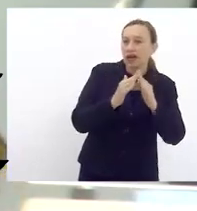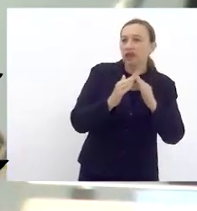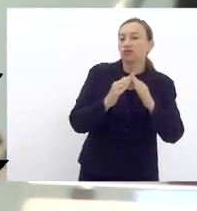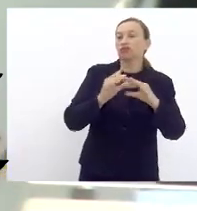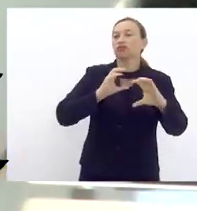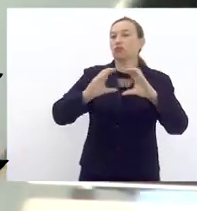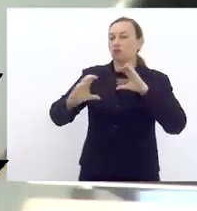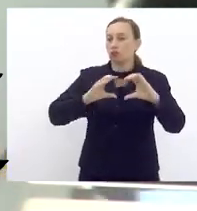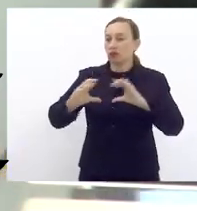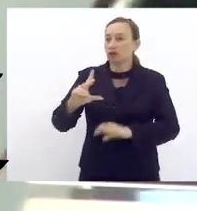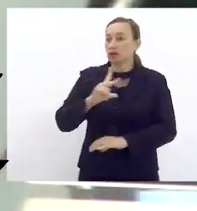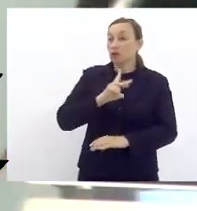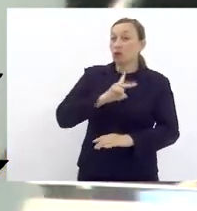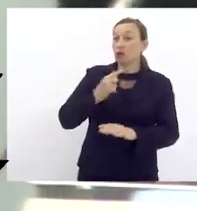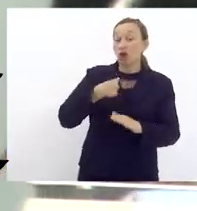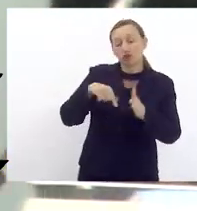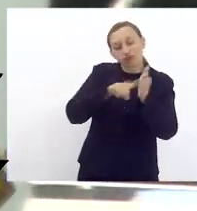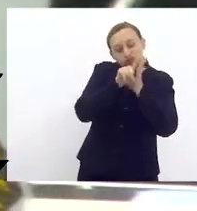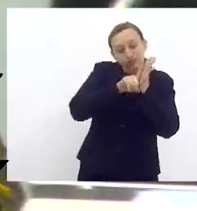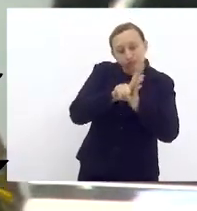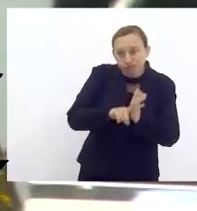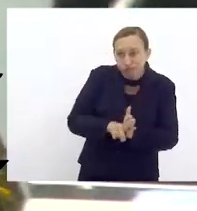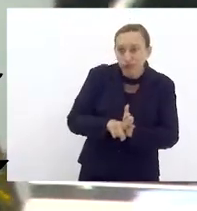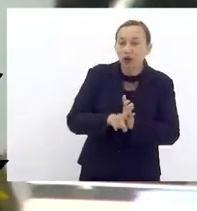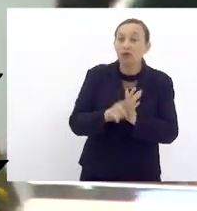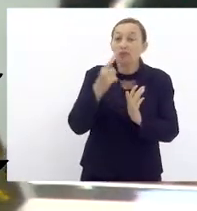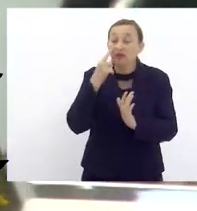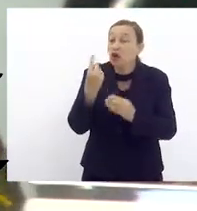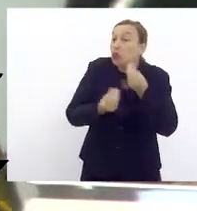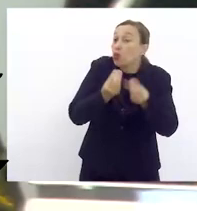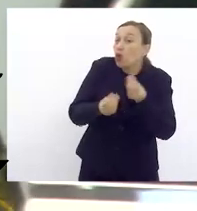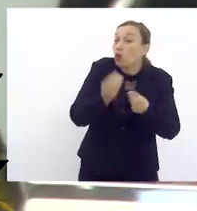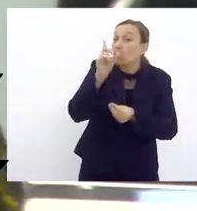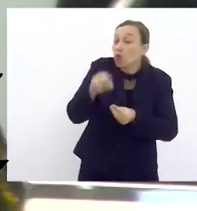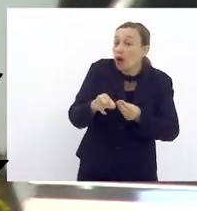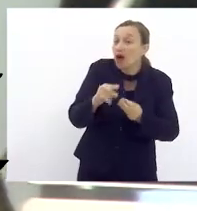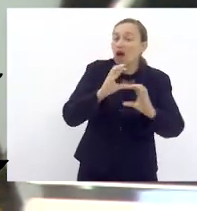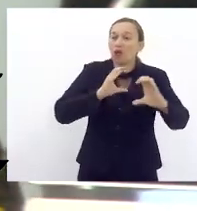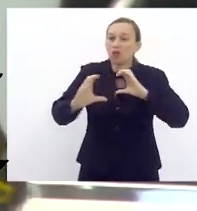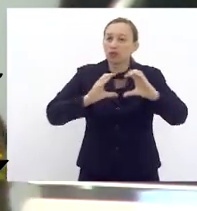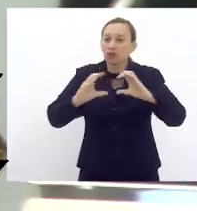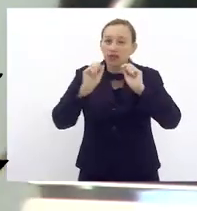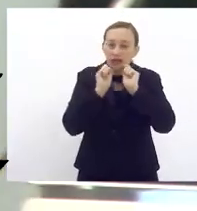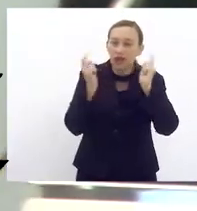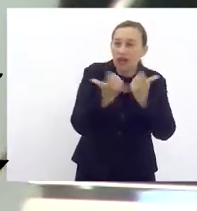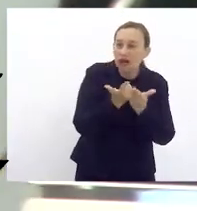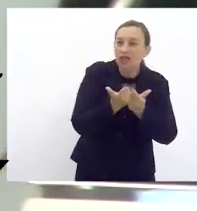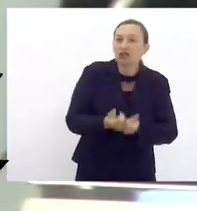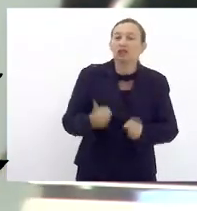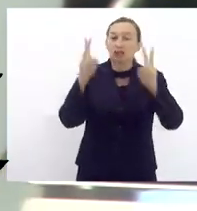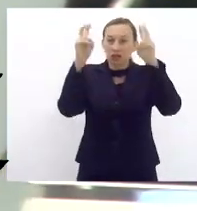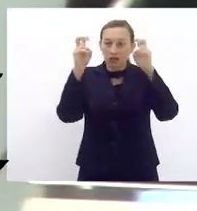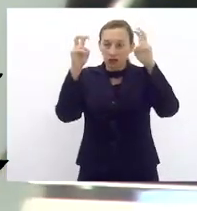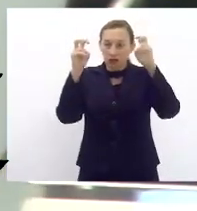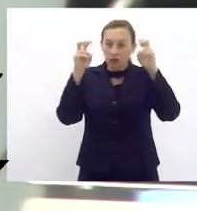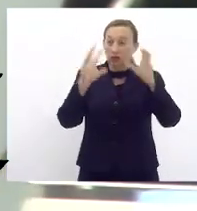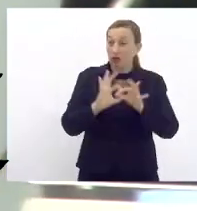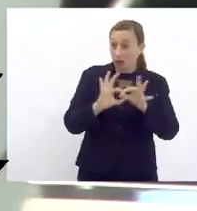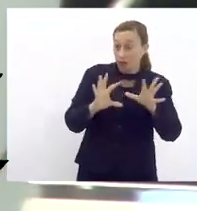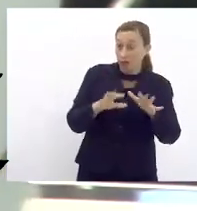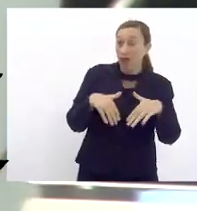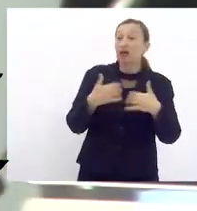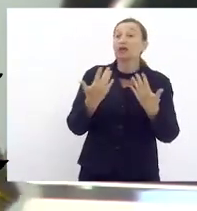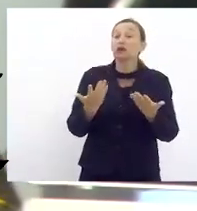E aí eu fui pesquisar para buscar como é que a comunicação da alerj fala sobre as próprias deliberações